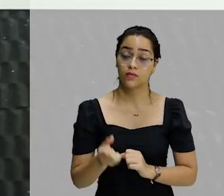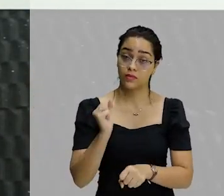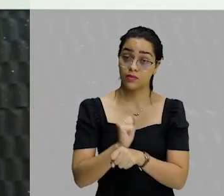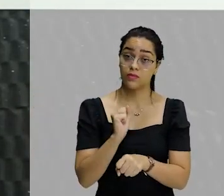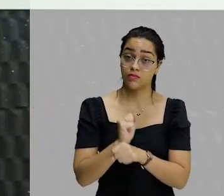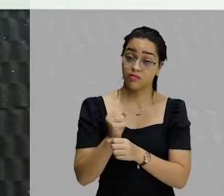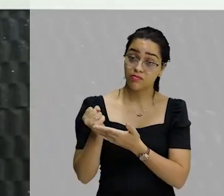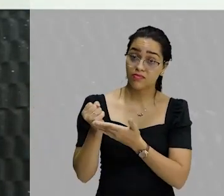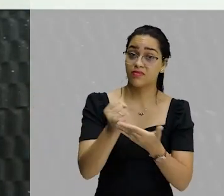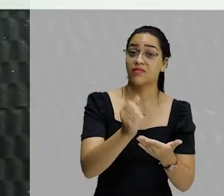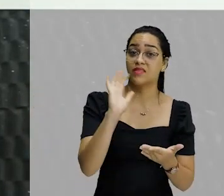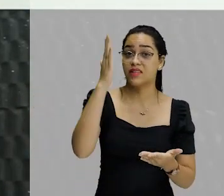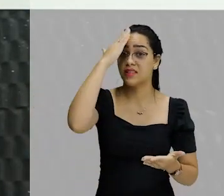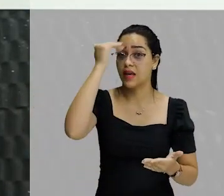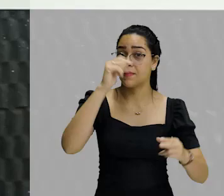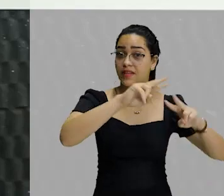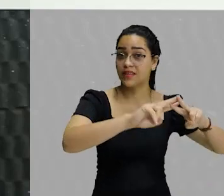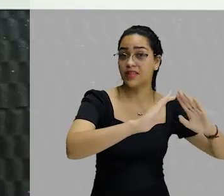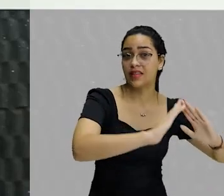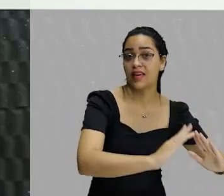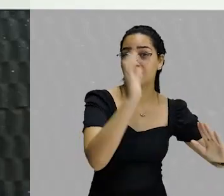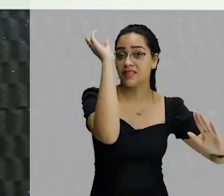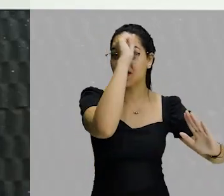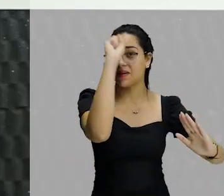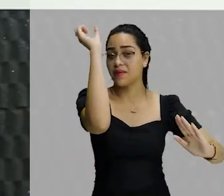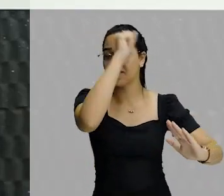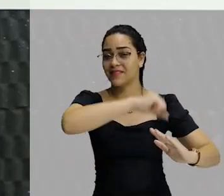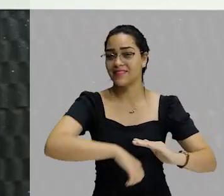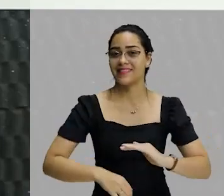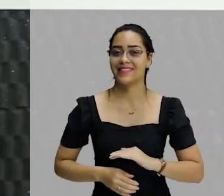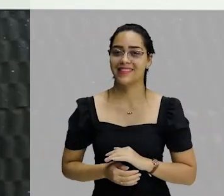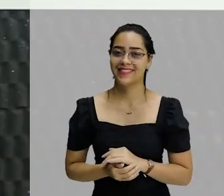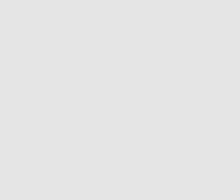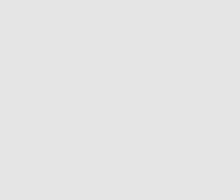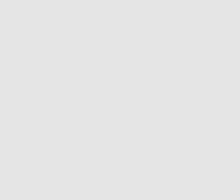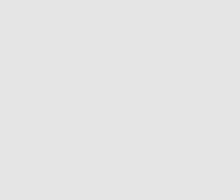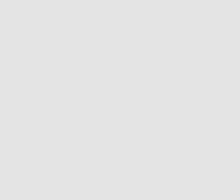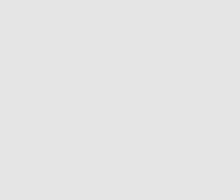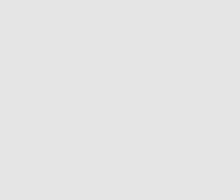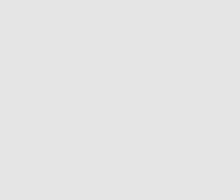Espero que tenha ajudado. Já sabe, né? Hashtag fica em casa aprendendo.